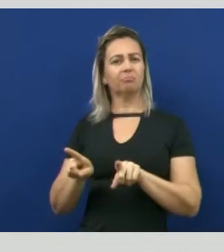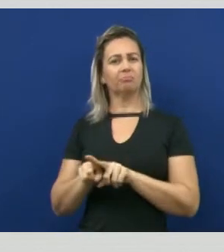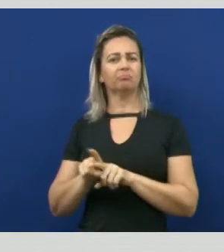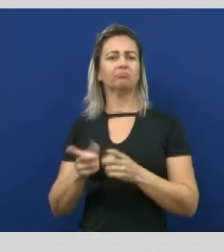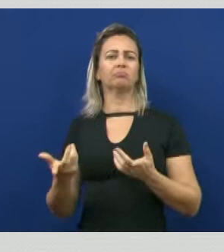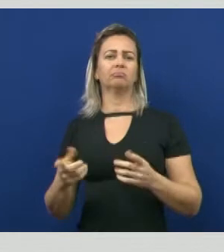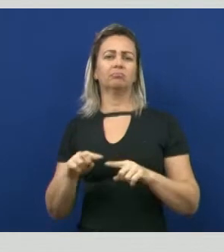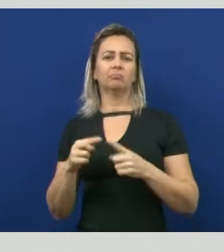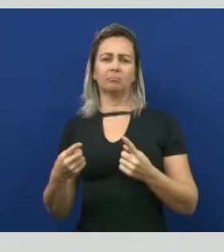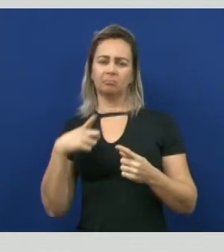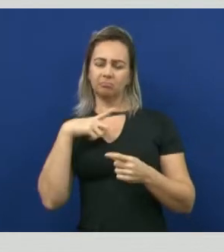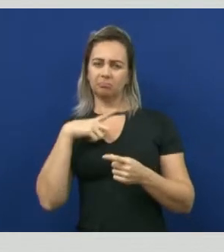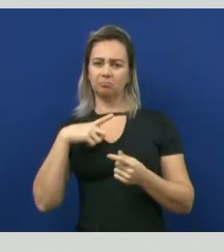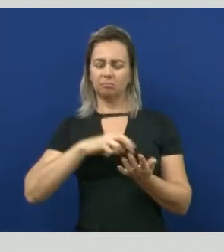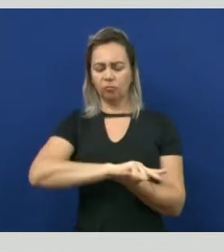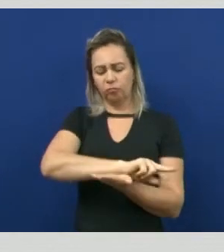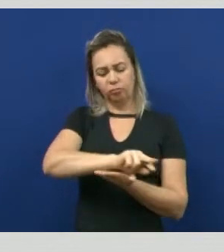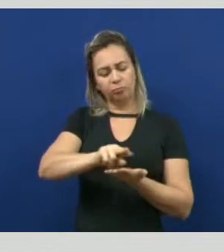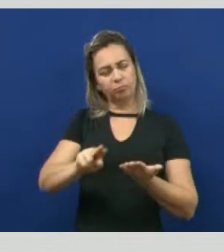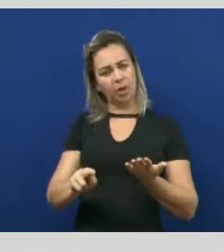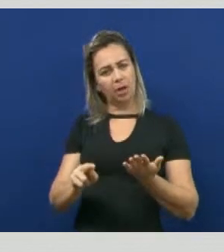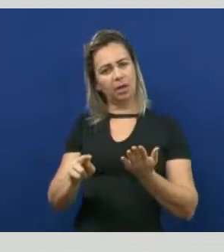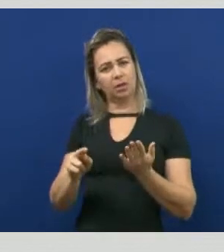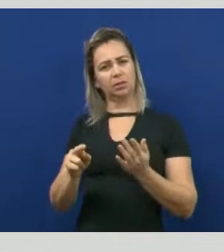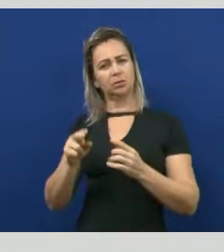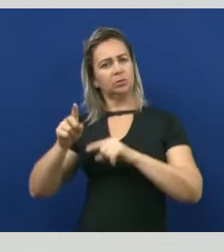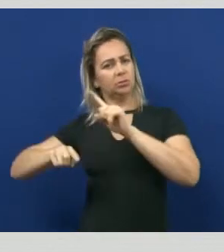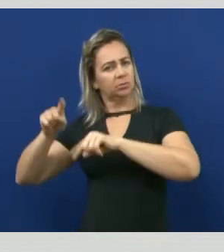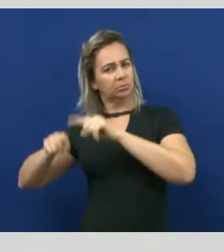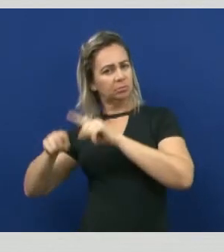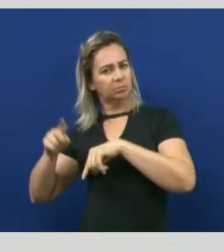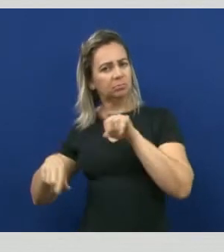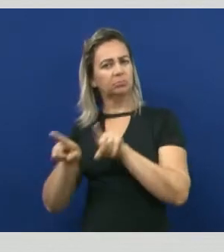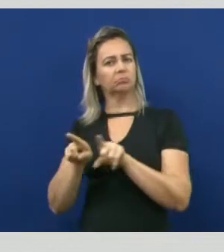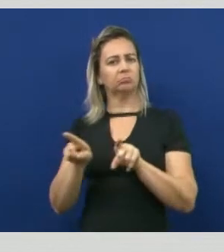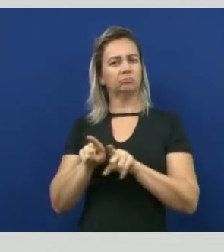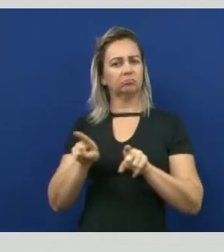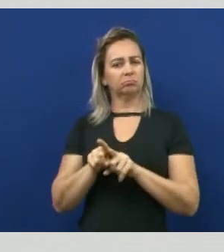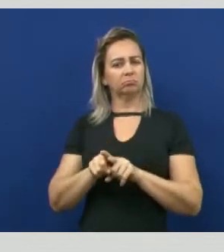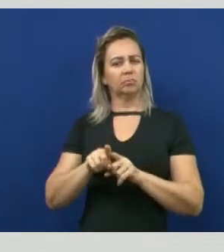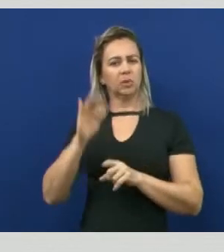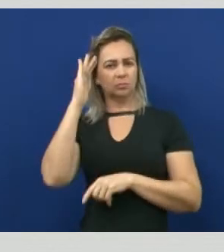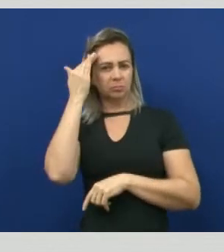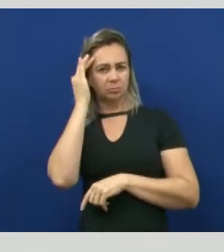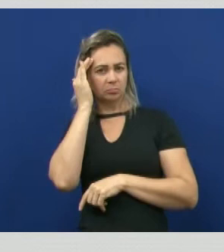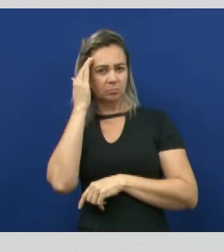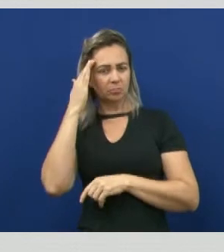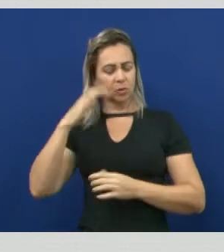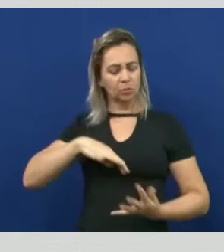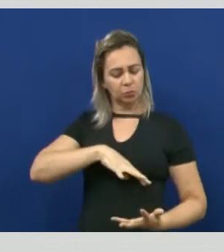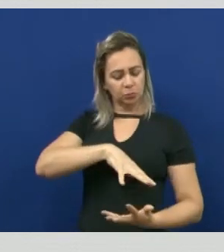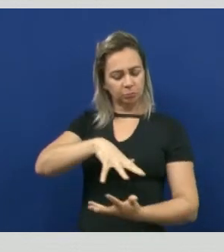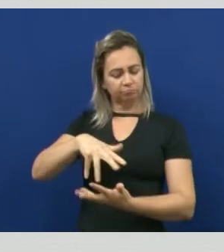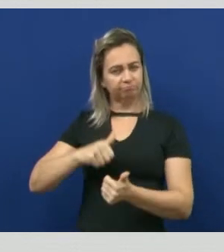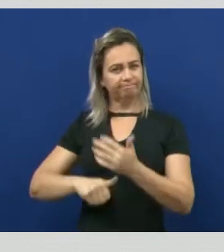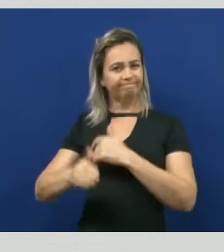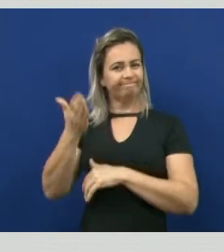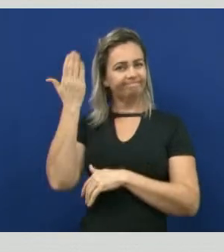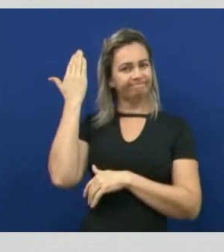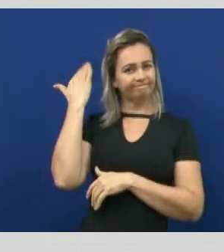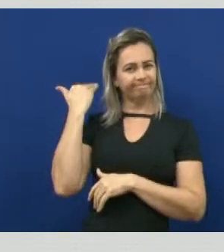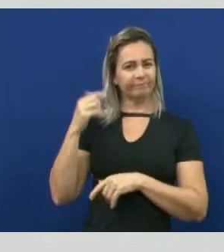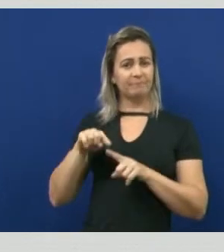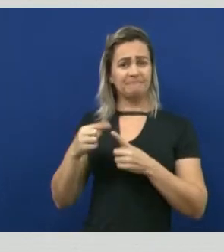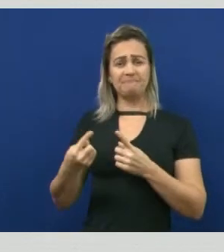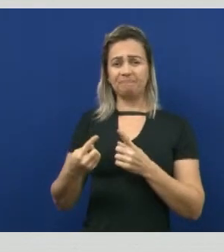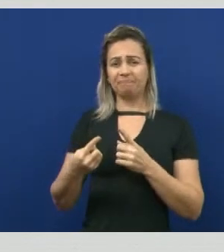que nos abre um grande leque para a gente entender um pouco mais sobre o universo, mas para aquela época, uma